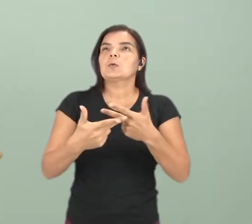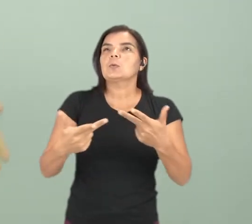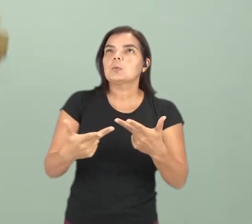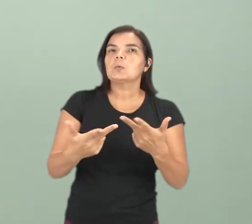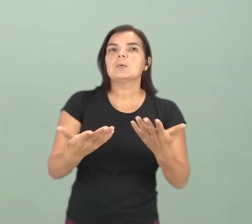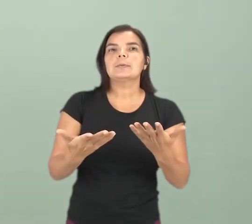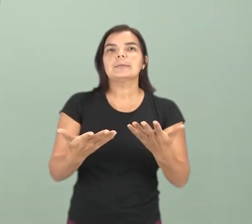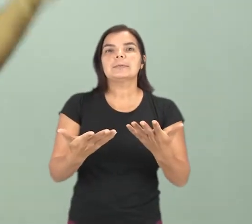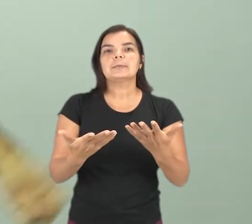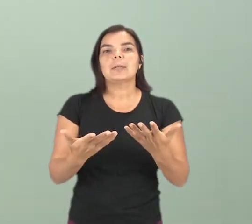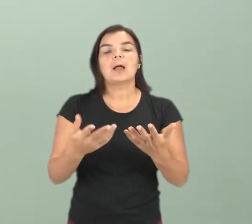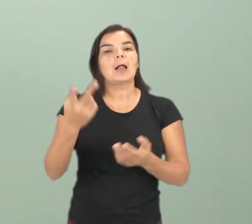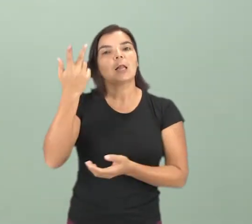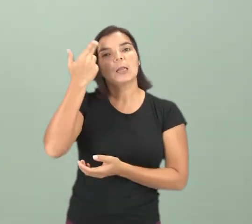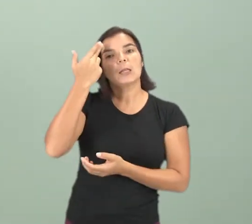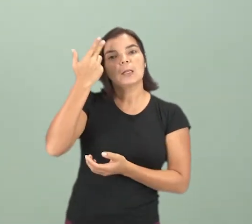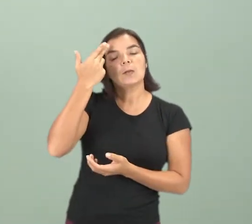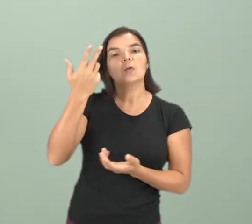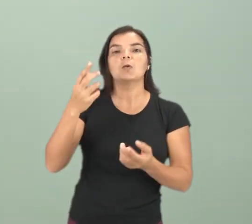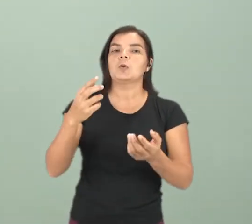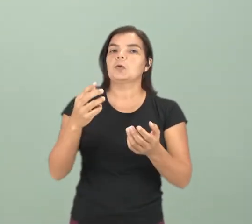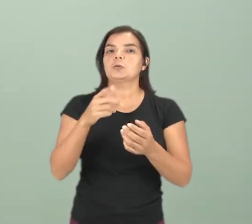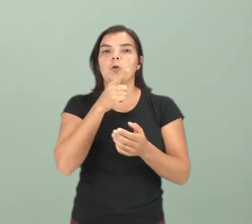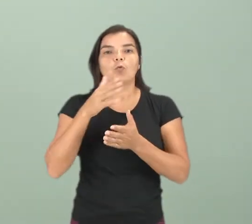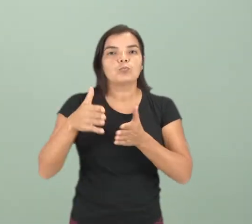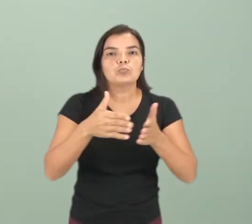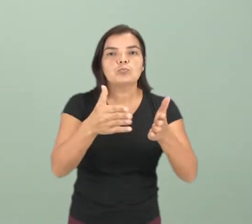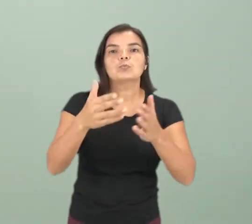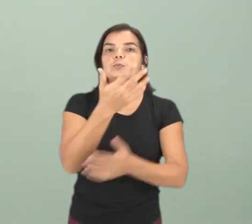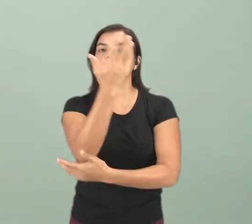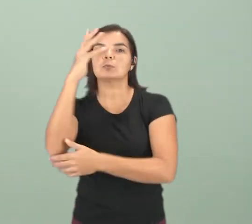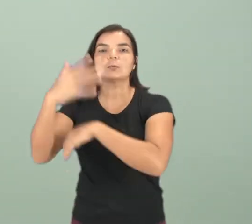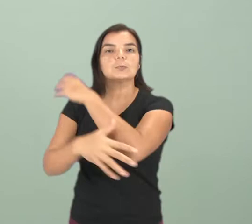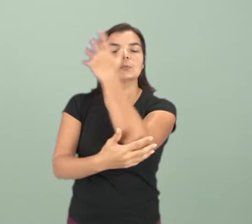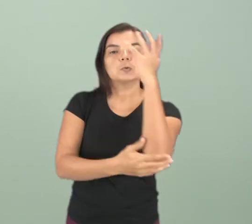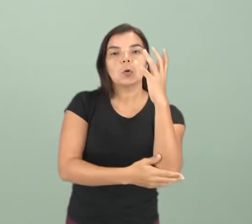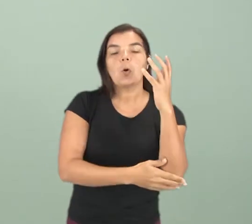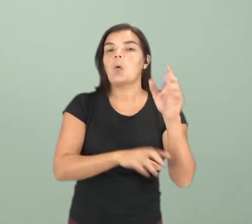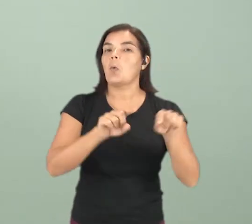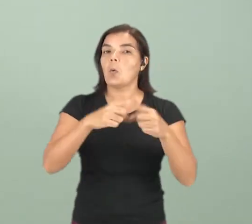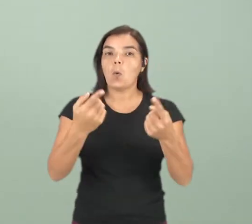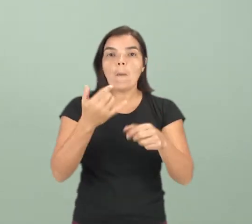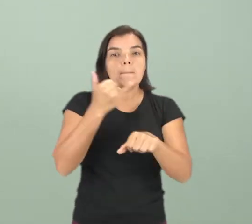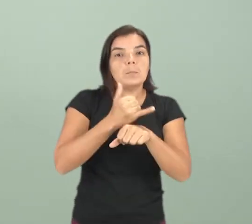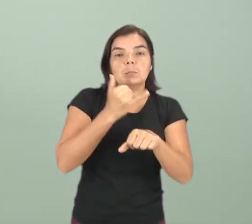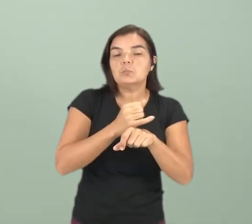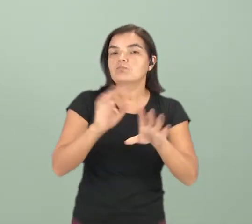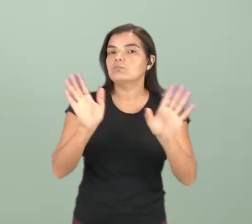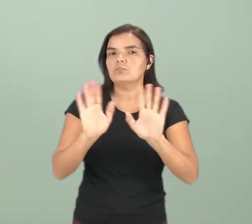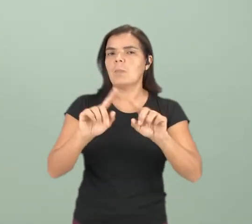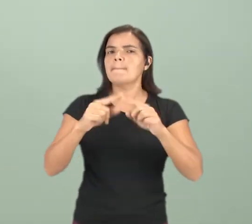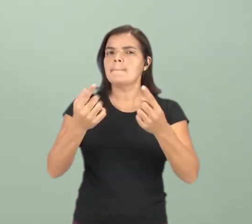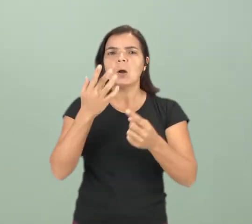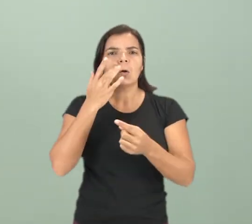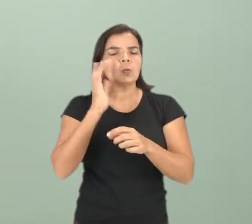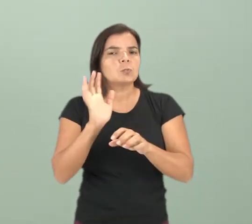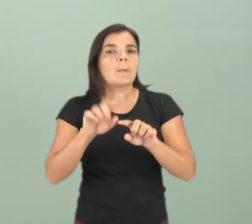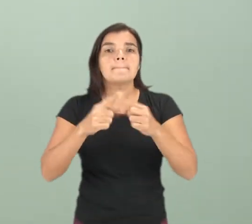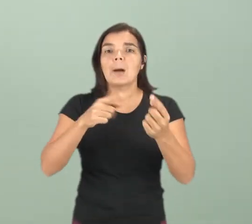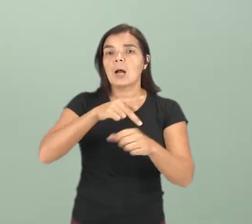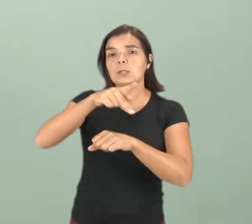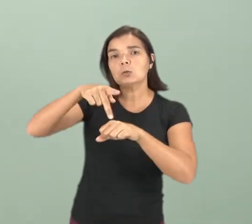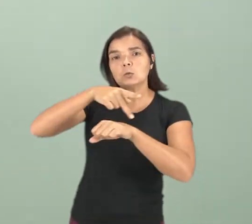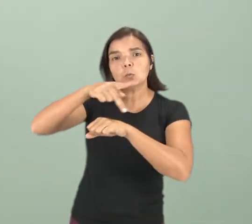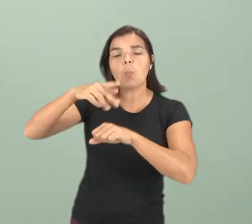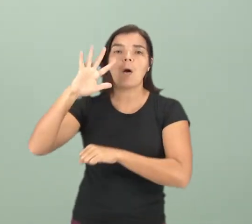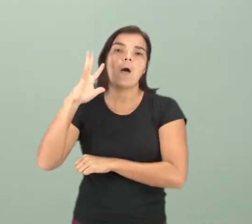questões naturais, seja rio, seja floresta, seja minerais, não é só isso. Se fosse qualquer país